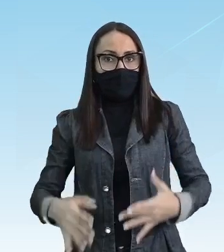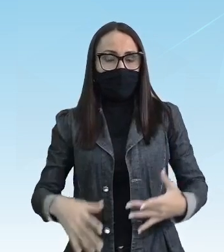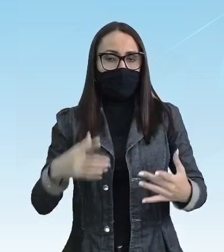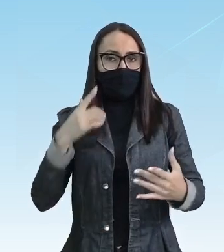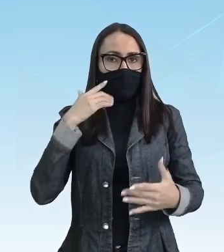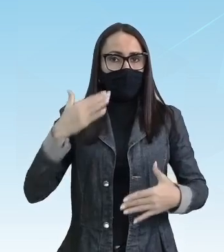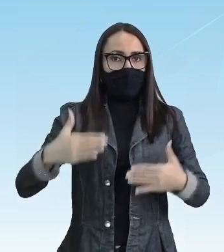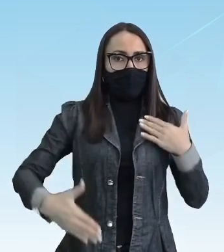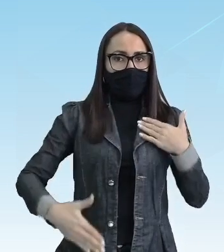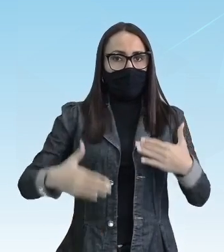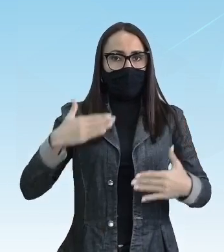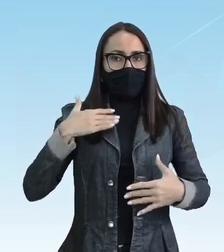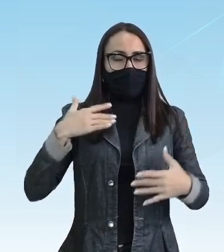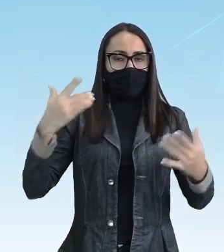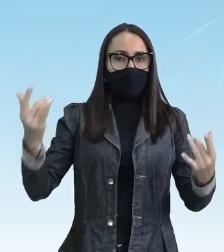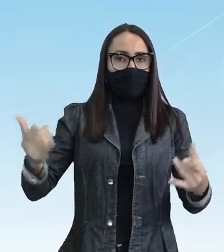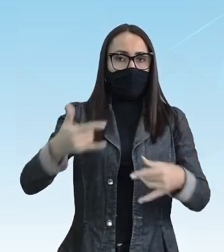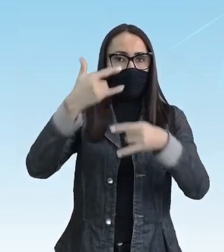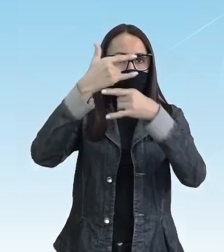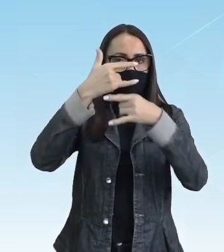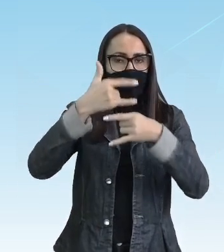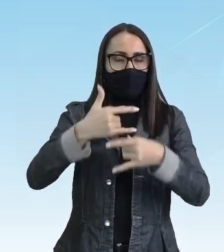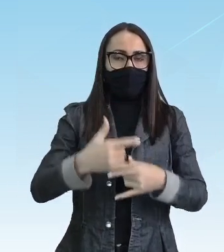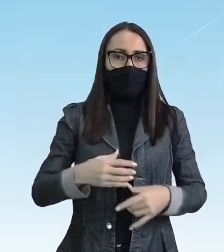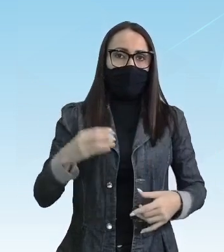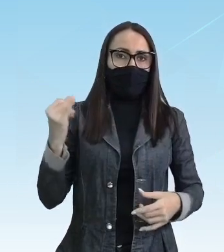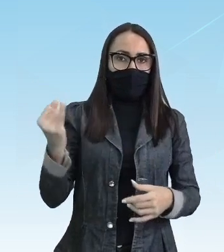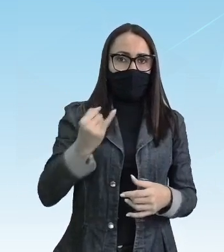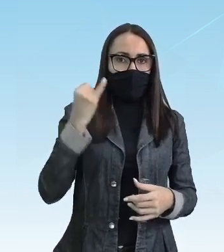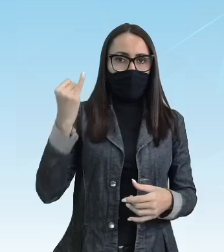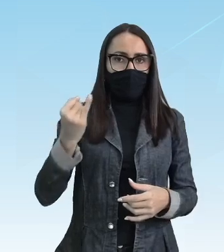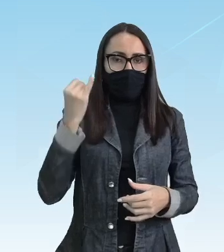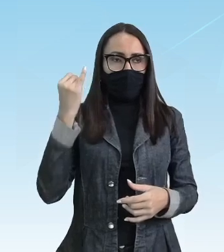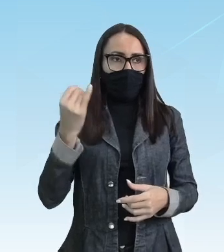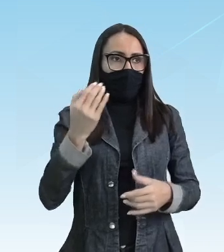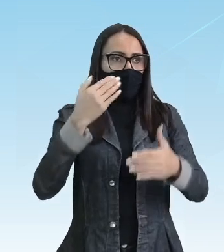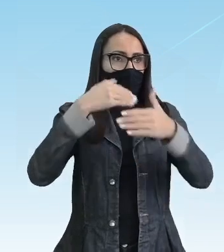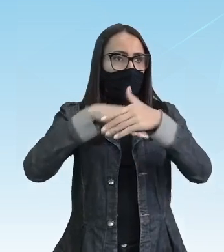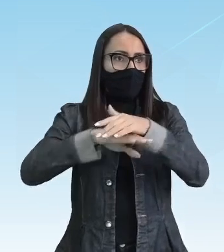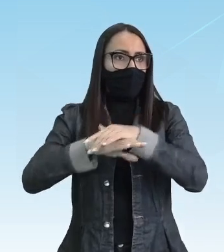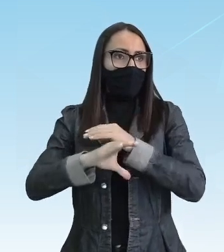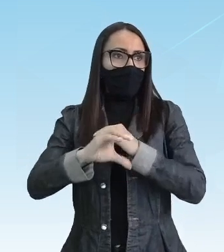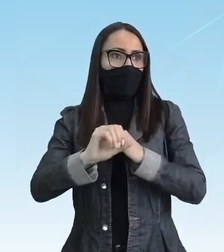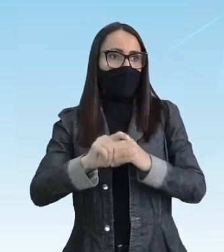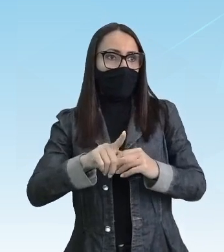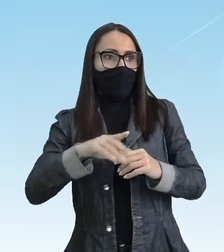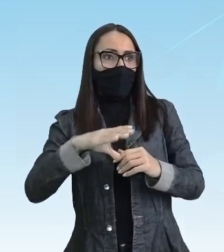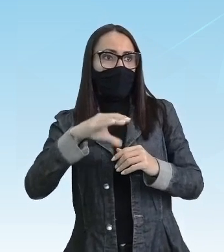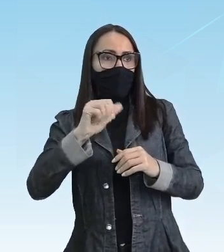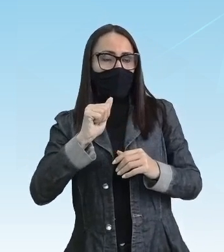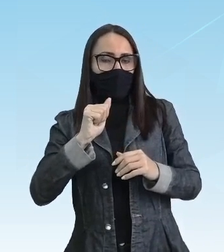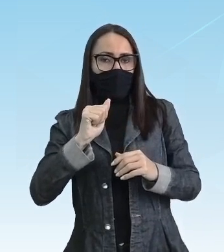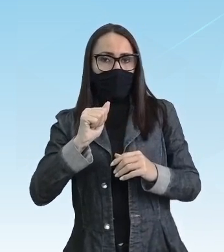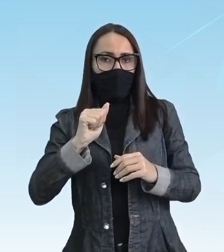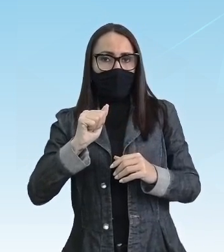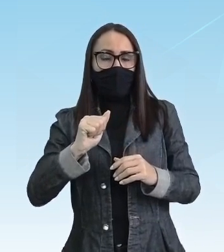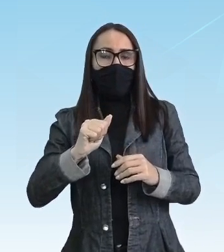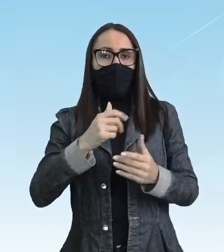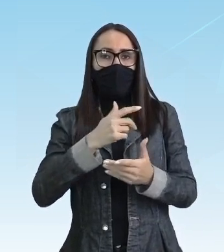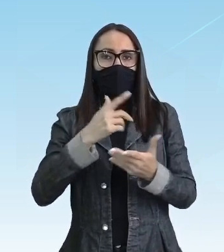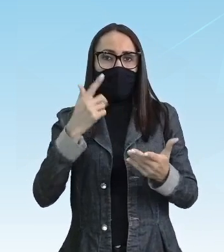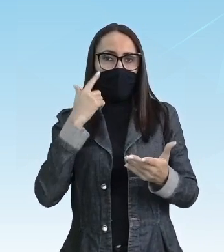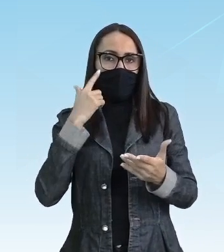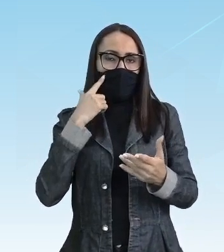funciona como um importante reservatório de cálcio e a medula óssea, que é localizada